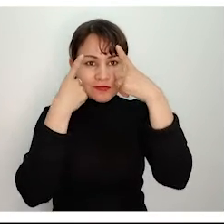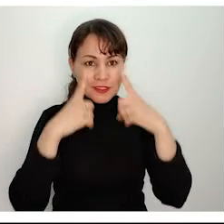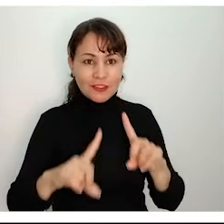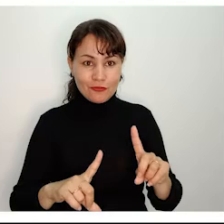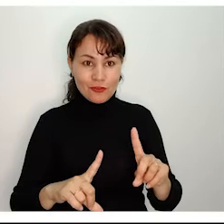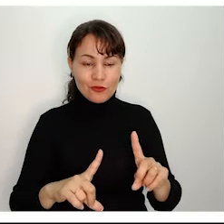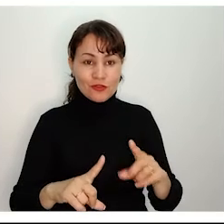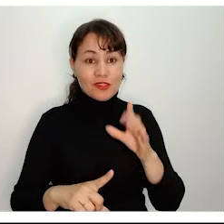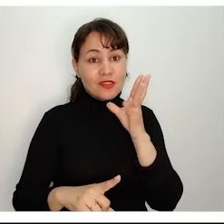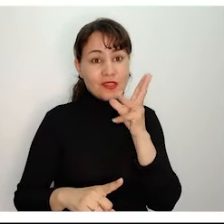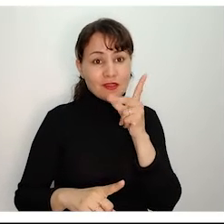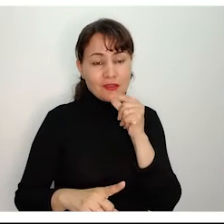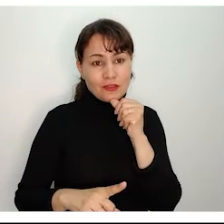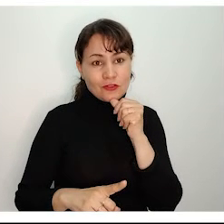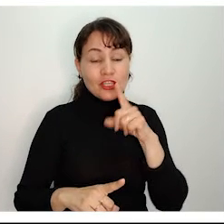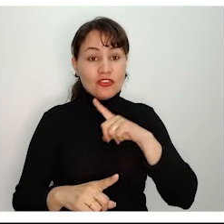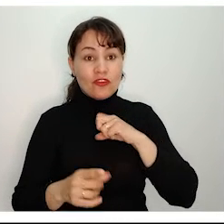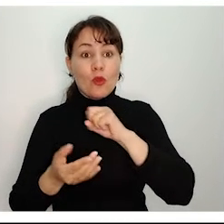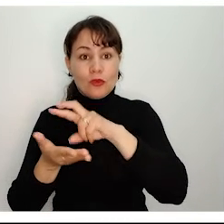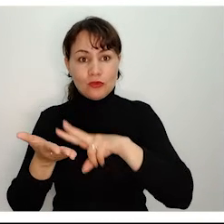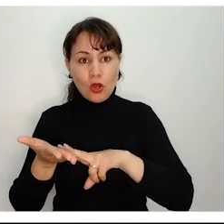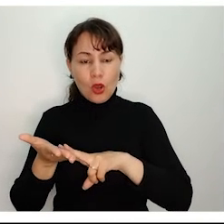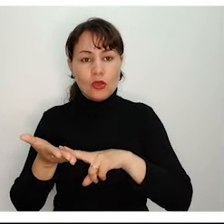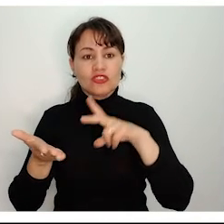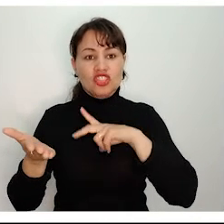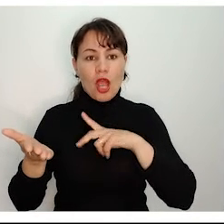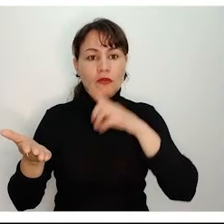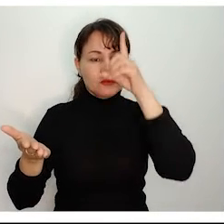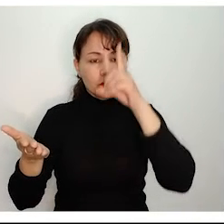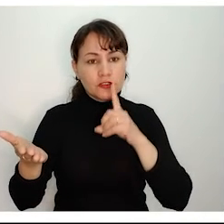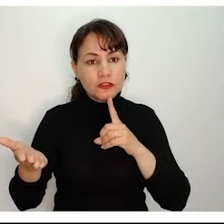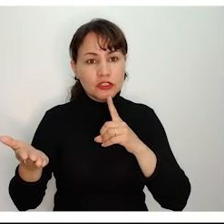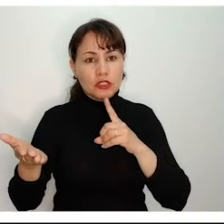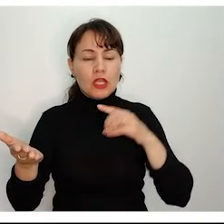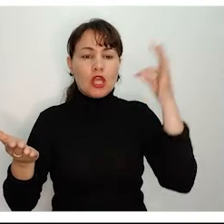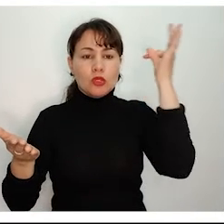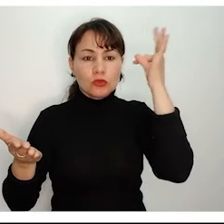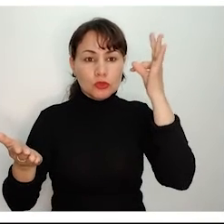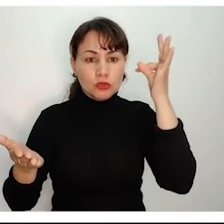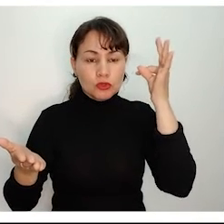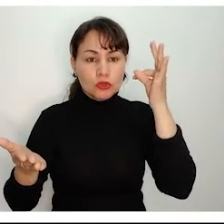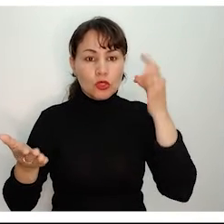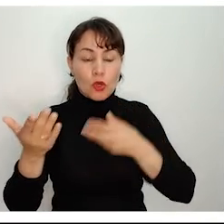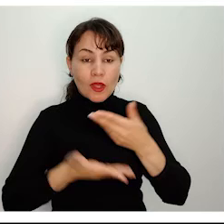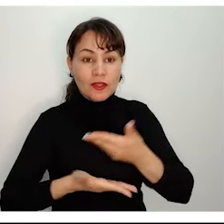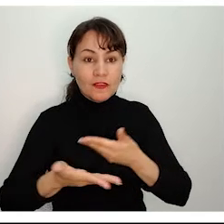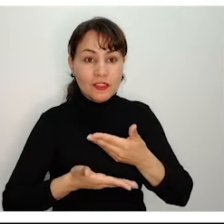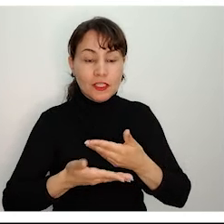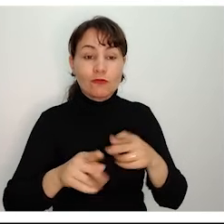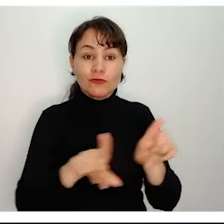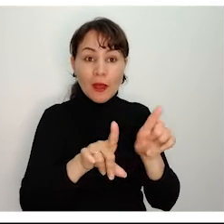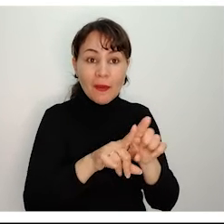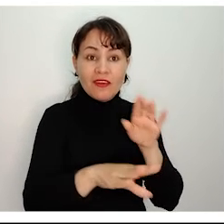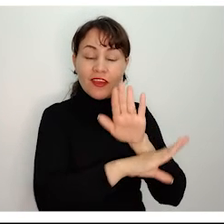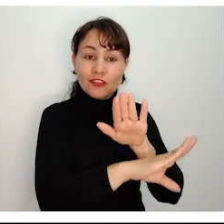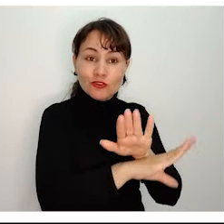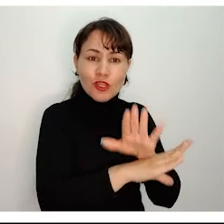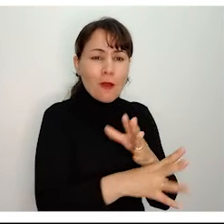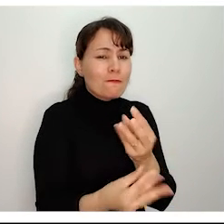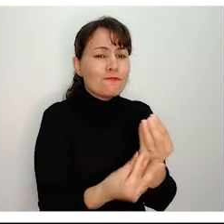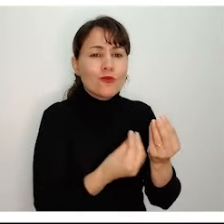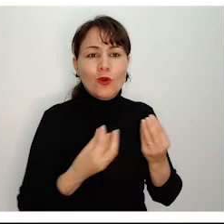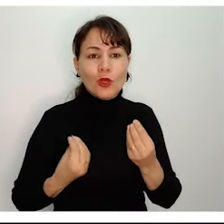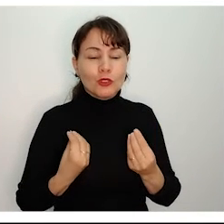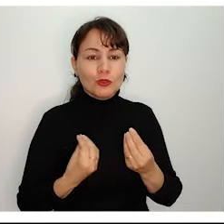superar estes atrasos. Se ela tiver sim um diagnóstico de uma deficiência, de um transtorno ou de uma síndrome, a intervenção precoce